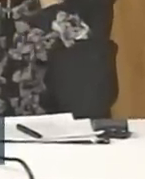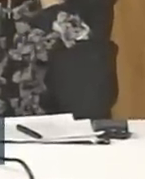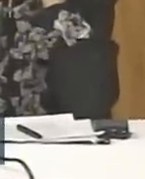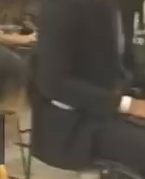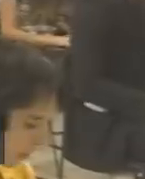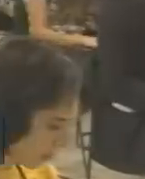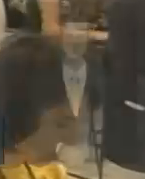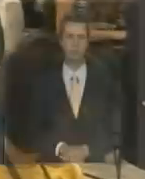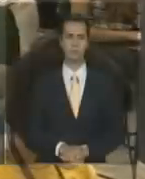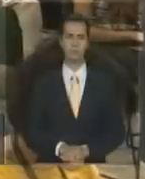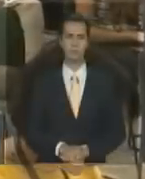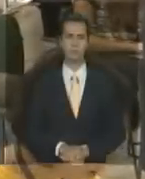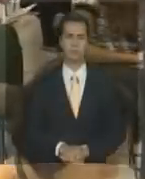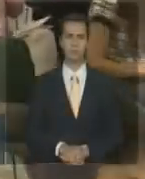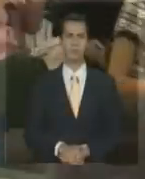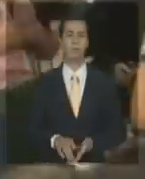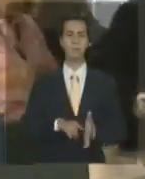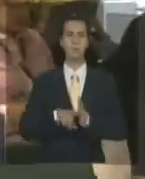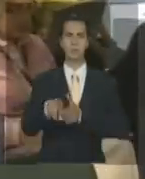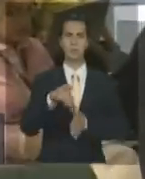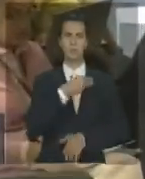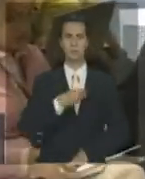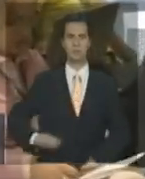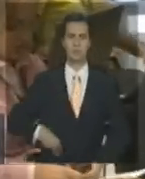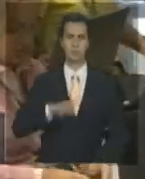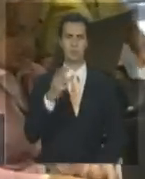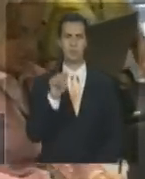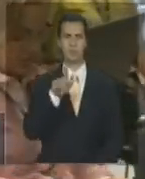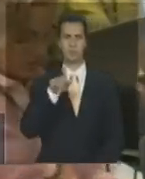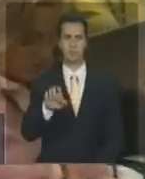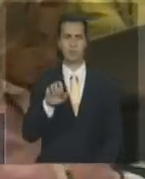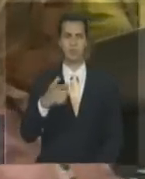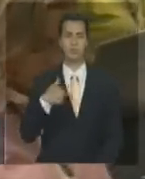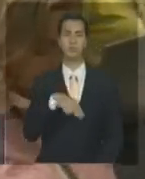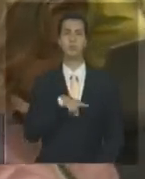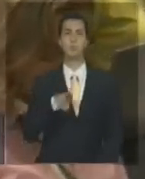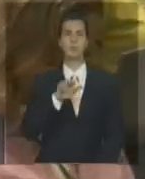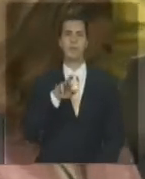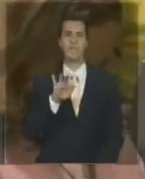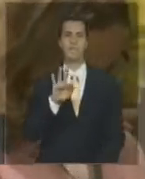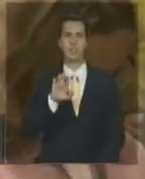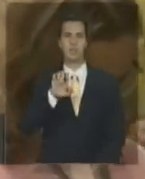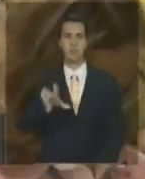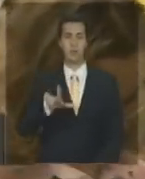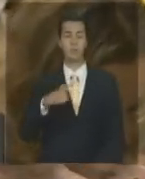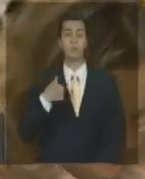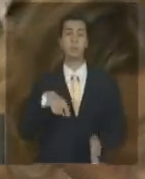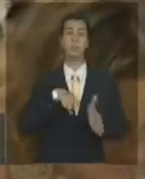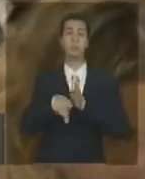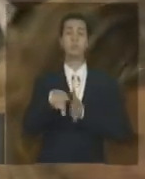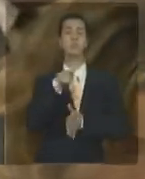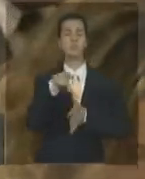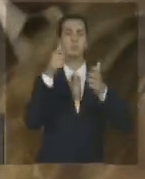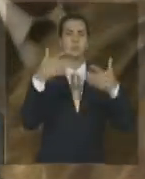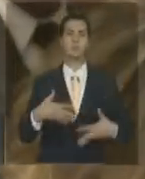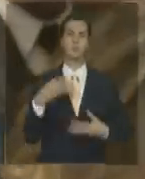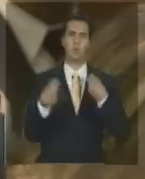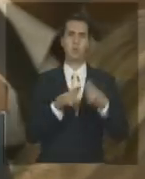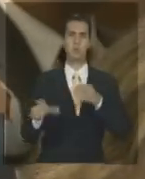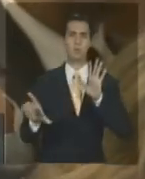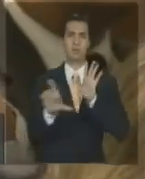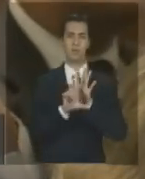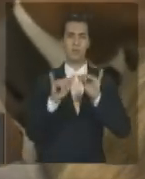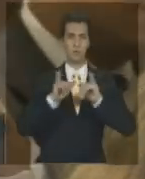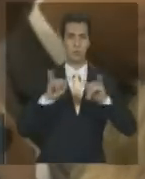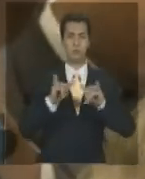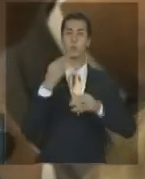Uma pergunta para o ministro Age, Rafael Moraes, aqui do Estadão. Ministro, há 2 meses da implantação da Lei de Acesso à Informação, o senhor podia comentar como está o cronograma, se